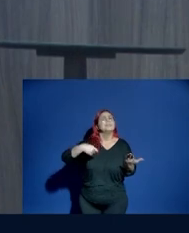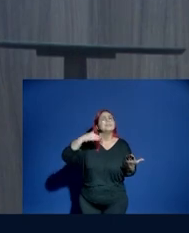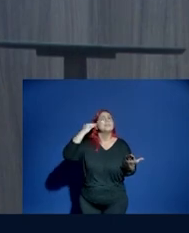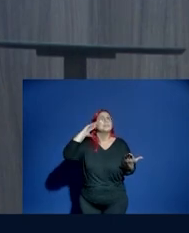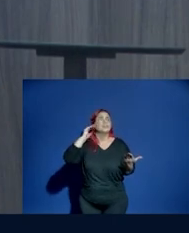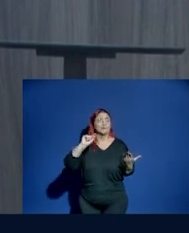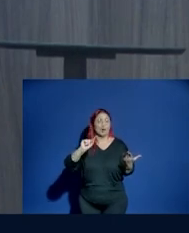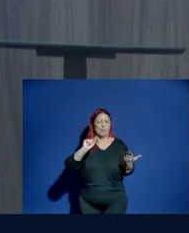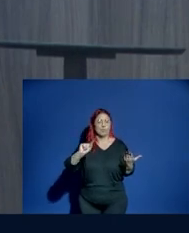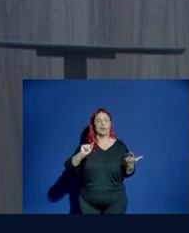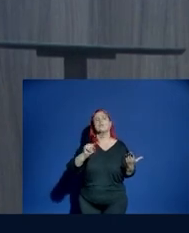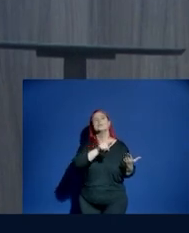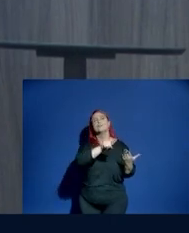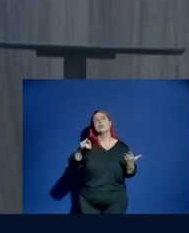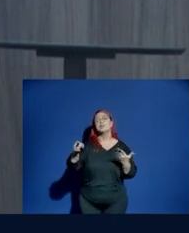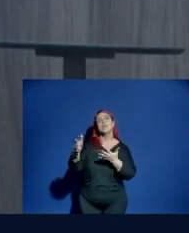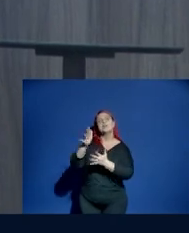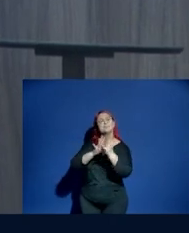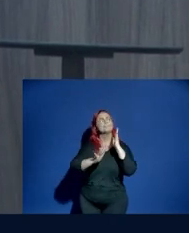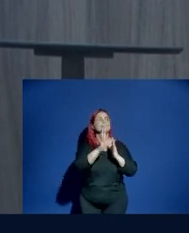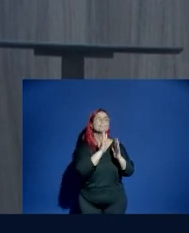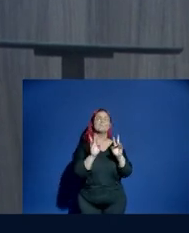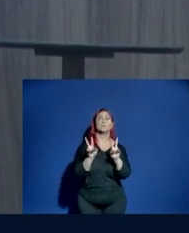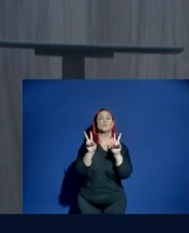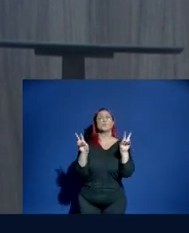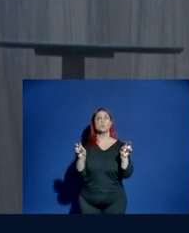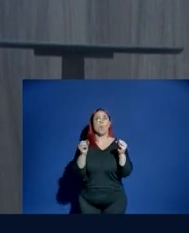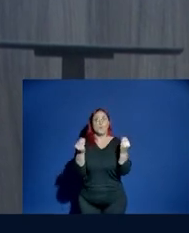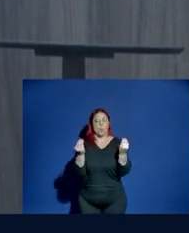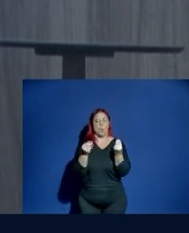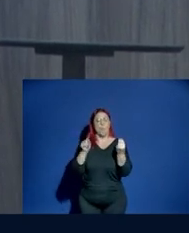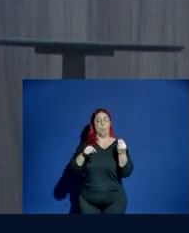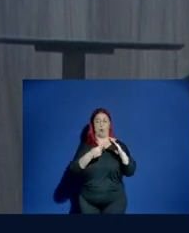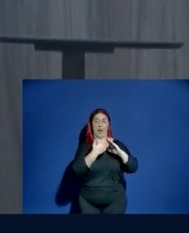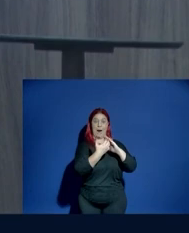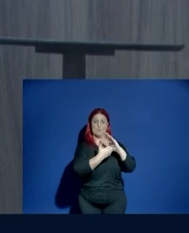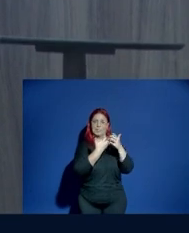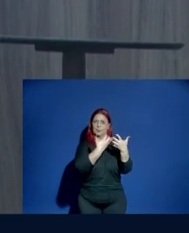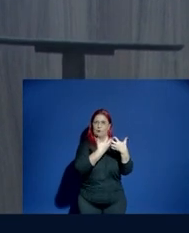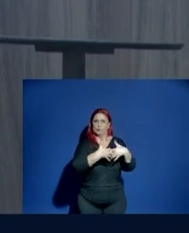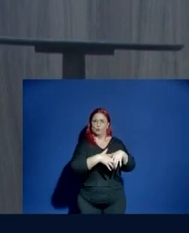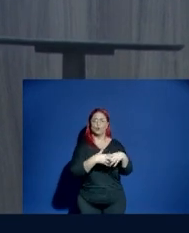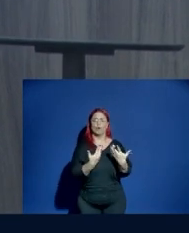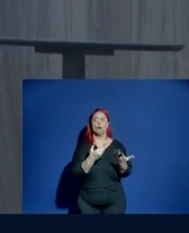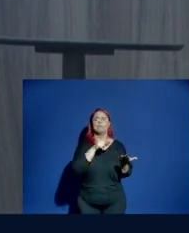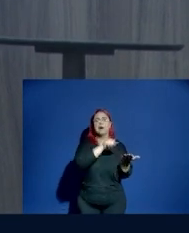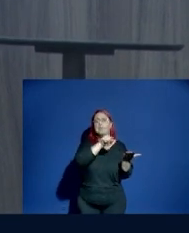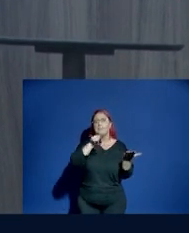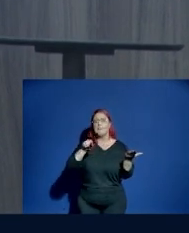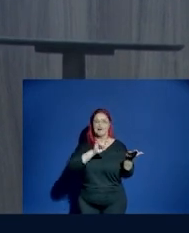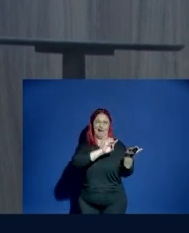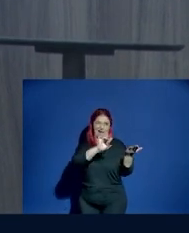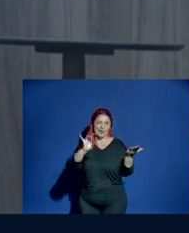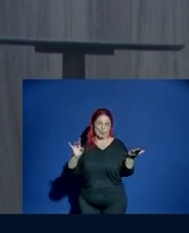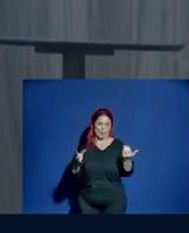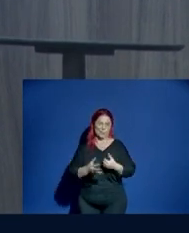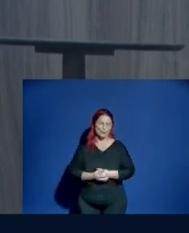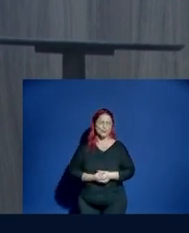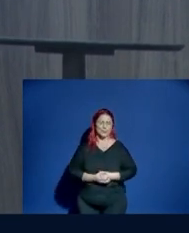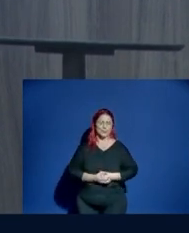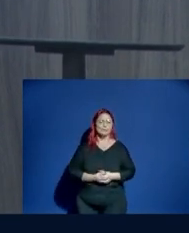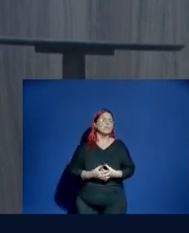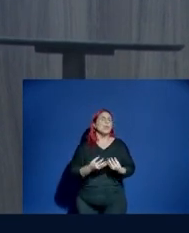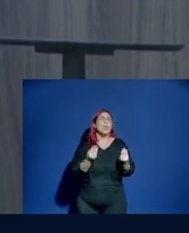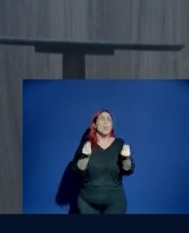eu gostaria que vocês começassem falando um pouco sobre a jornada da empresa como a empresa Como as empresas né de cada um de vocês